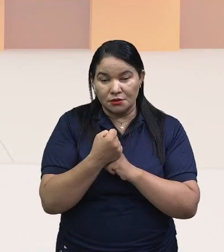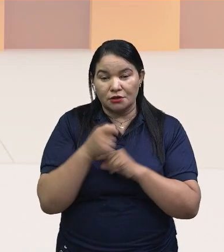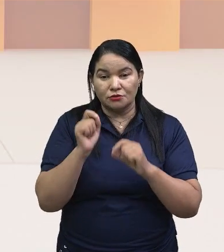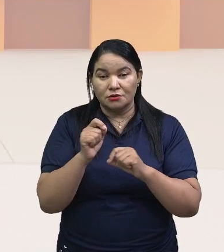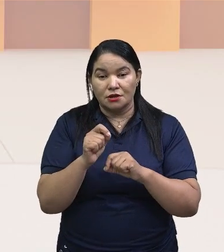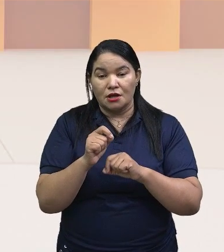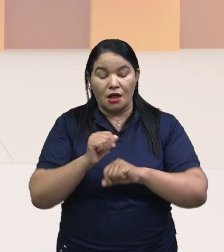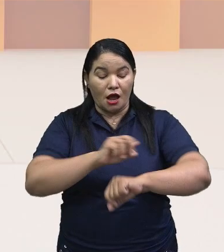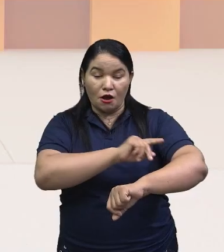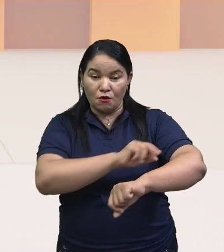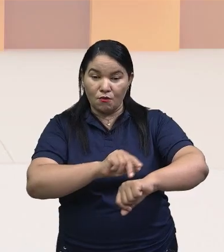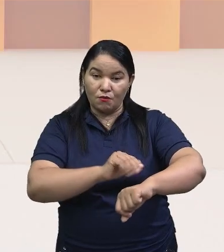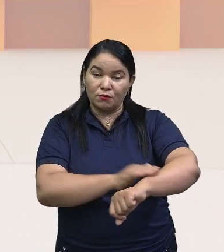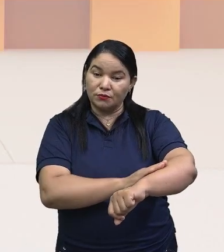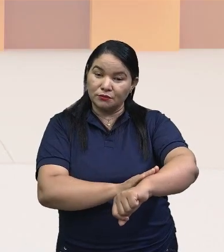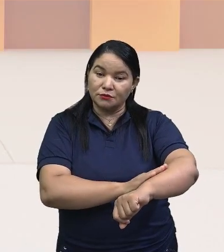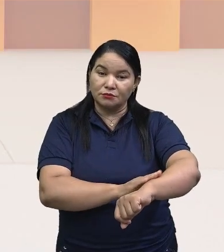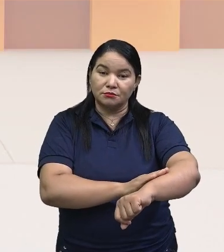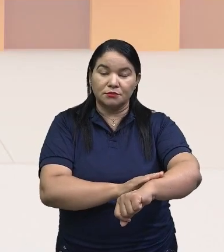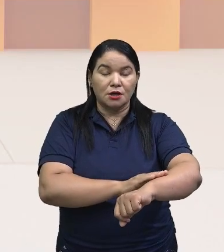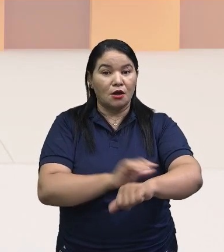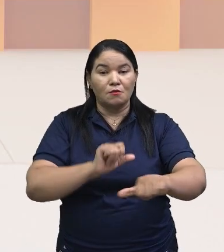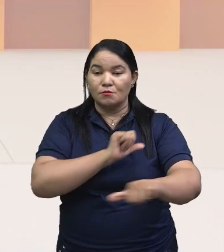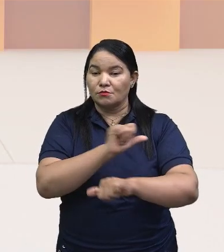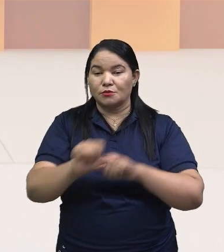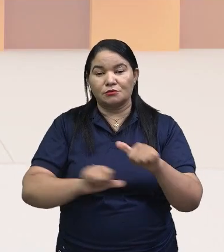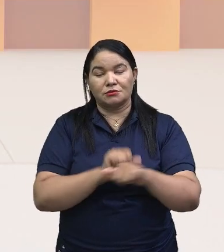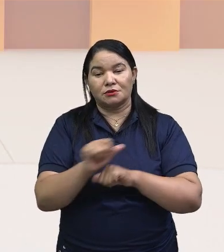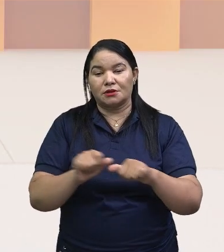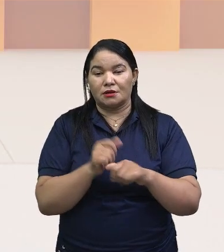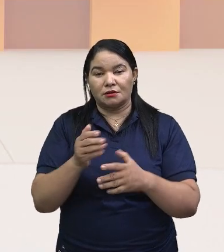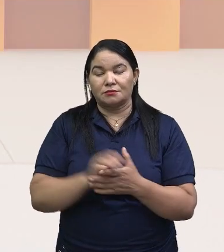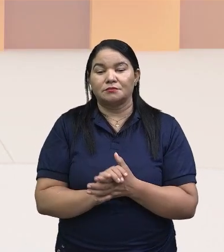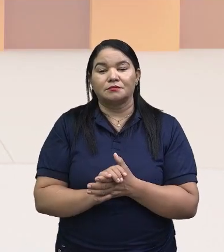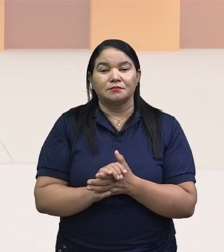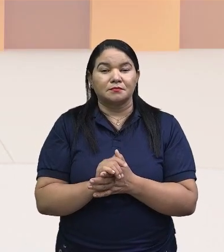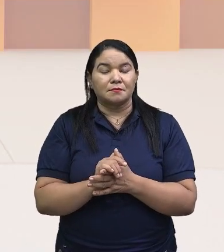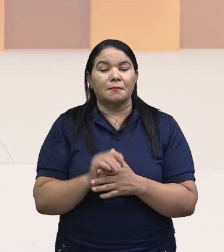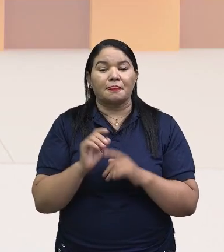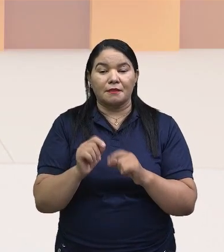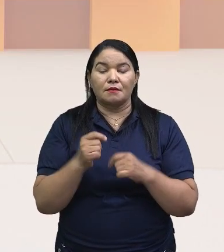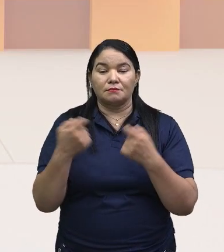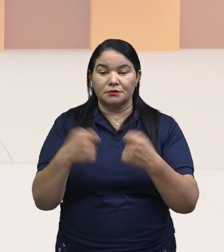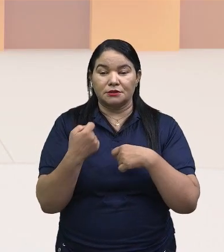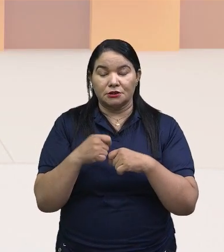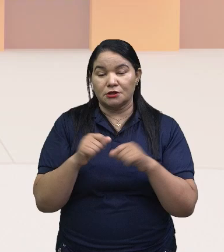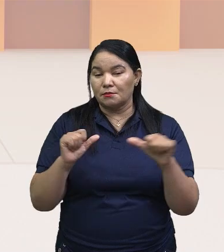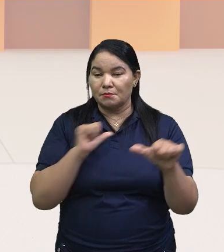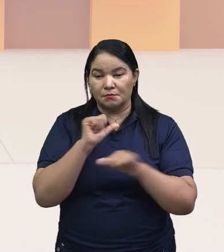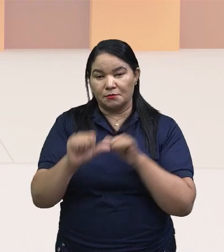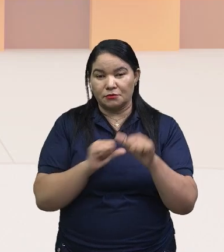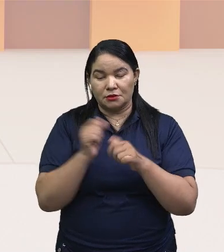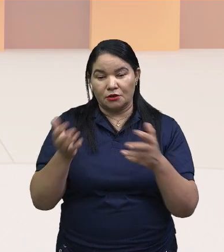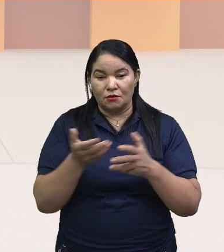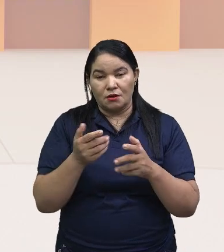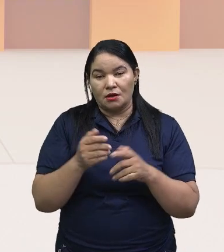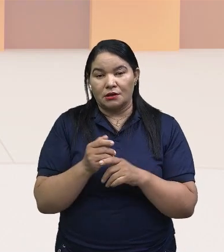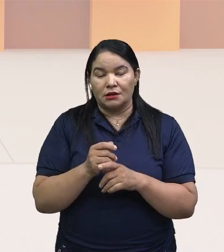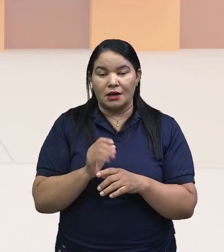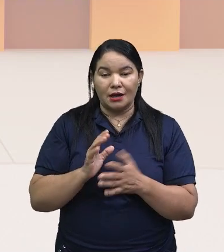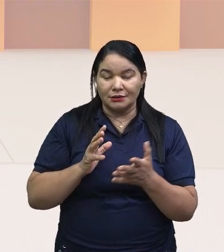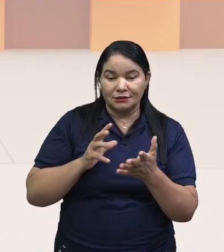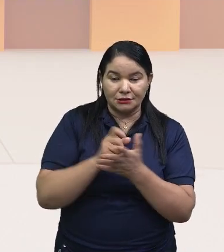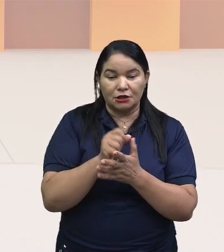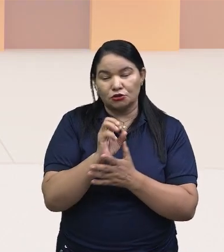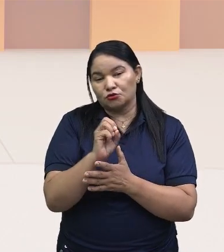da pele não determine mais essas oportunidades, o acesso a elas ou a negação